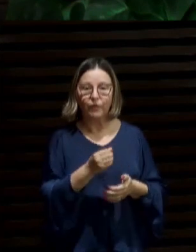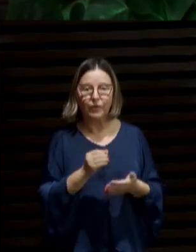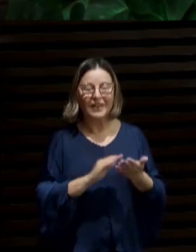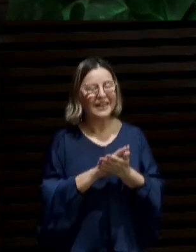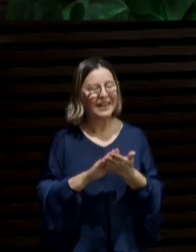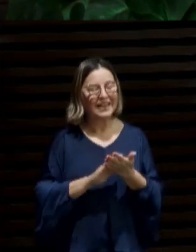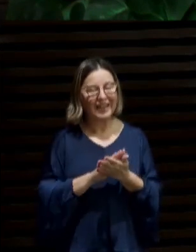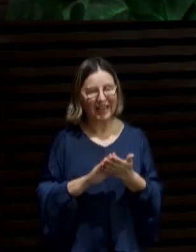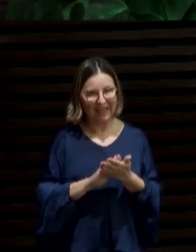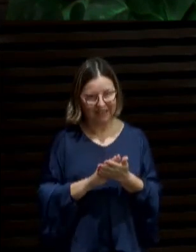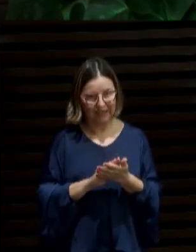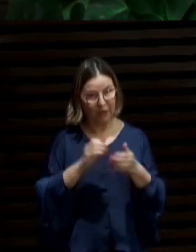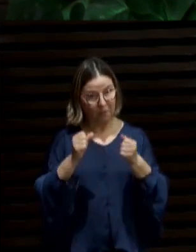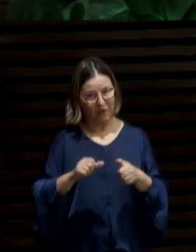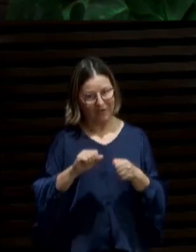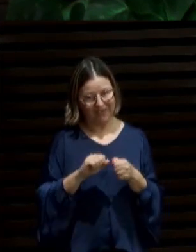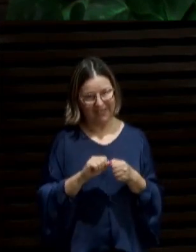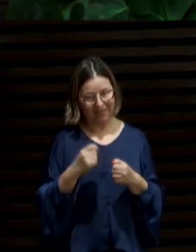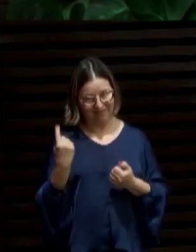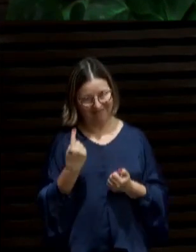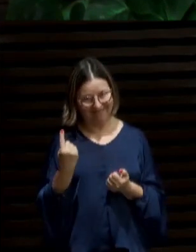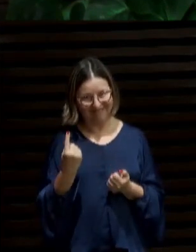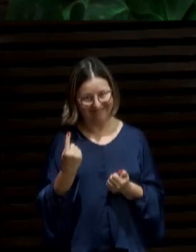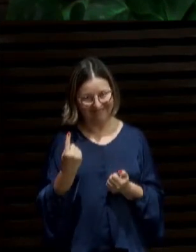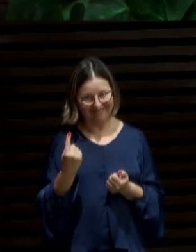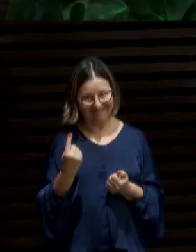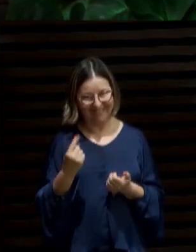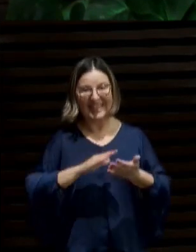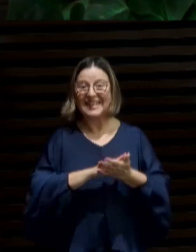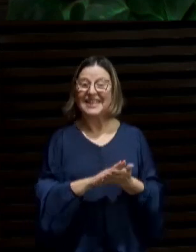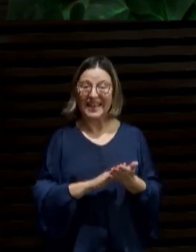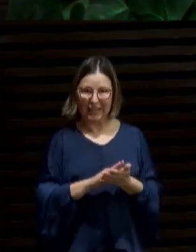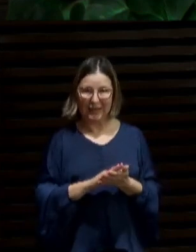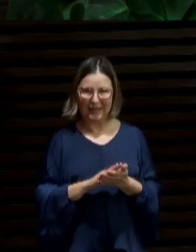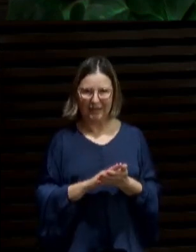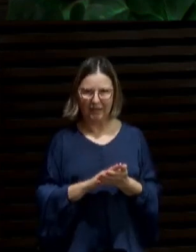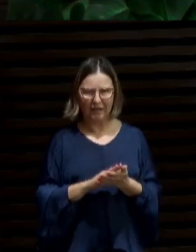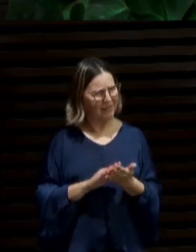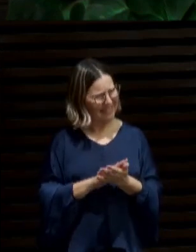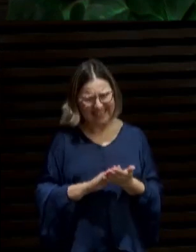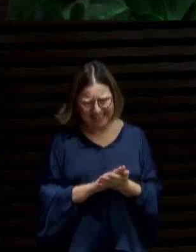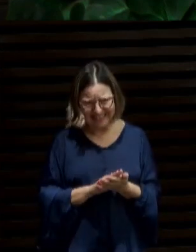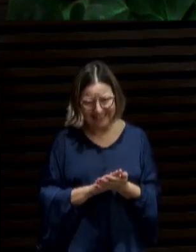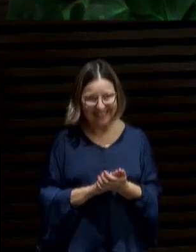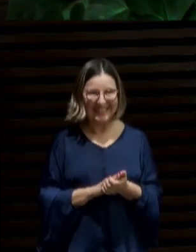Nada pode fazer por si mesmo. Nada, mas nada.